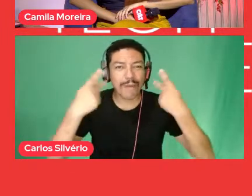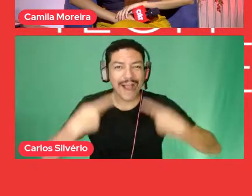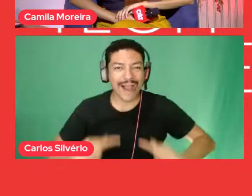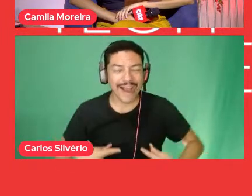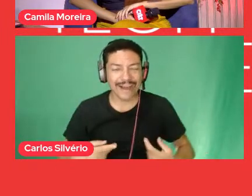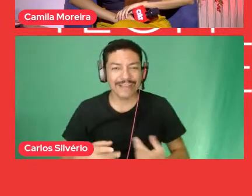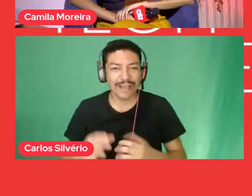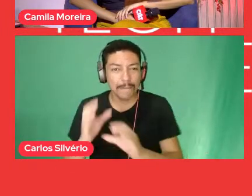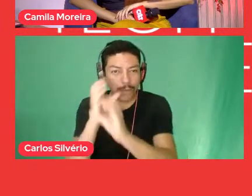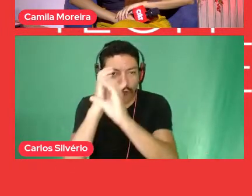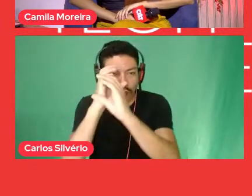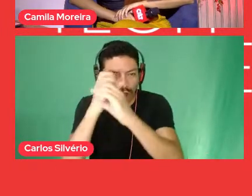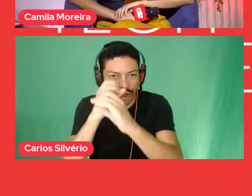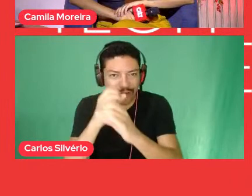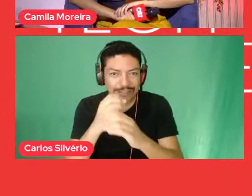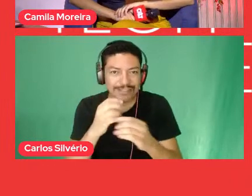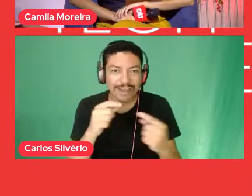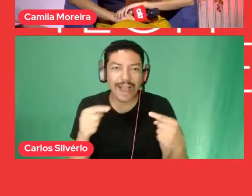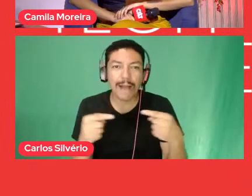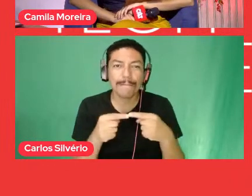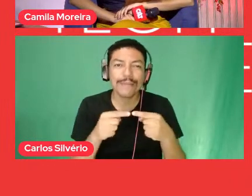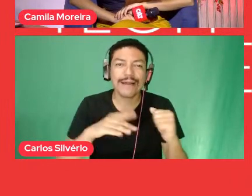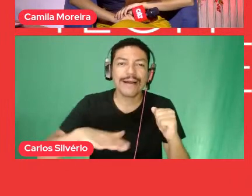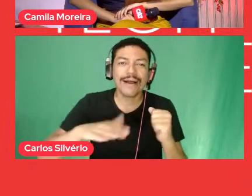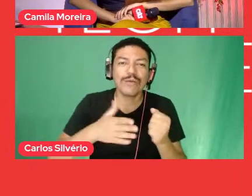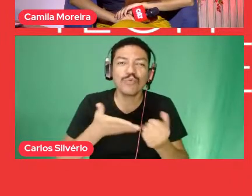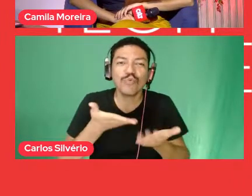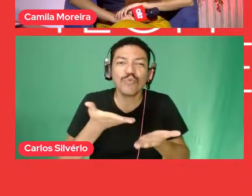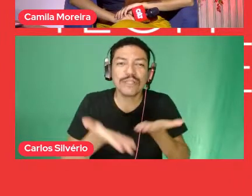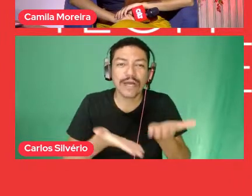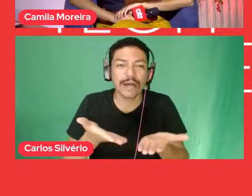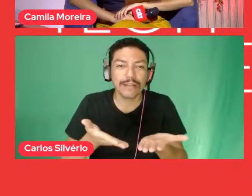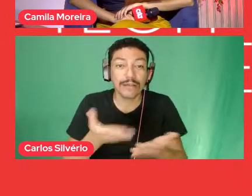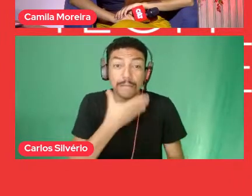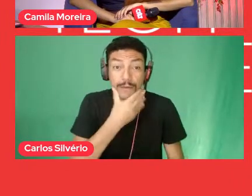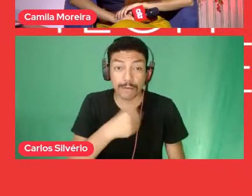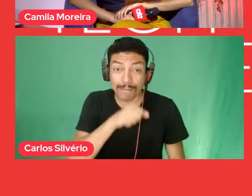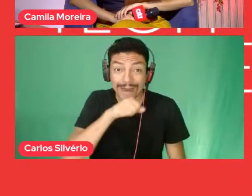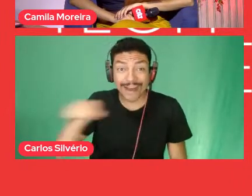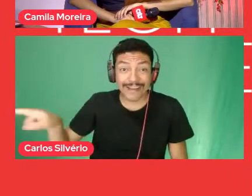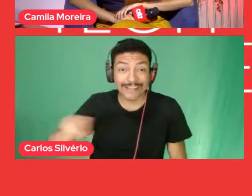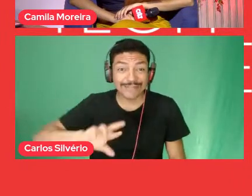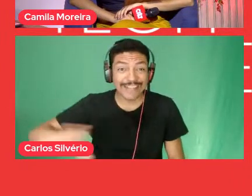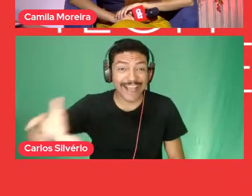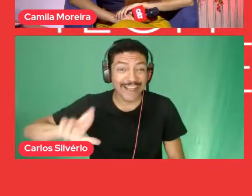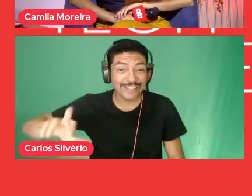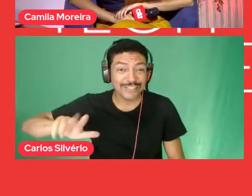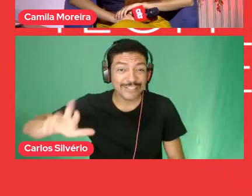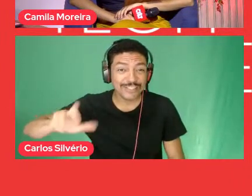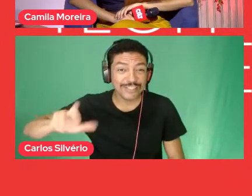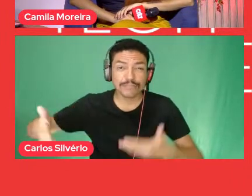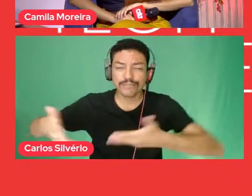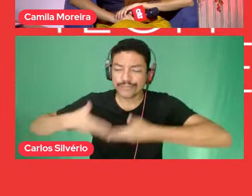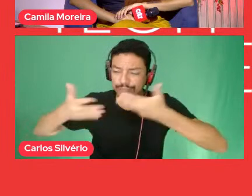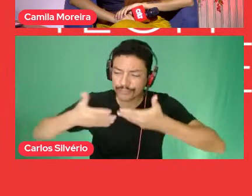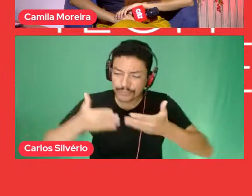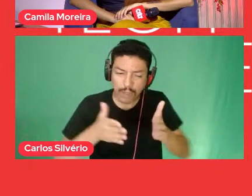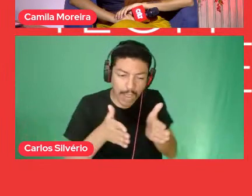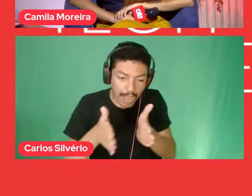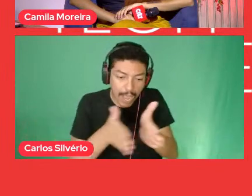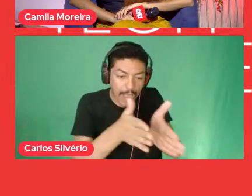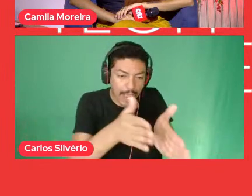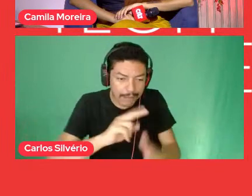esteja envolvida com cuidar, né? E não, meu pai me incentivava que eu seguisse essa carreira de tecnologia,